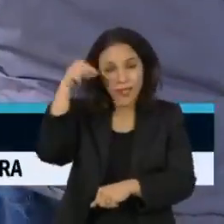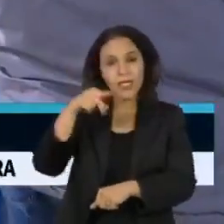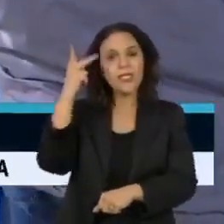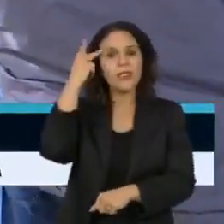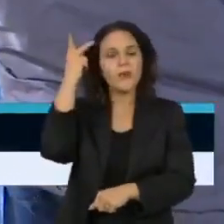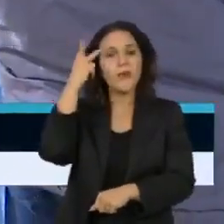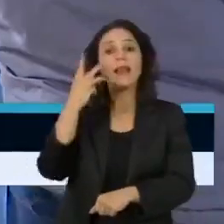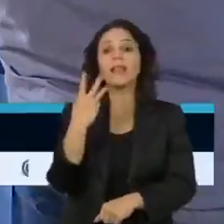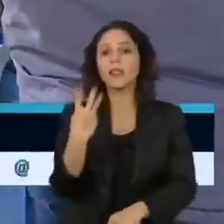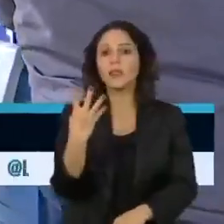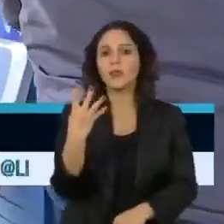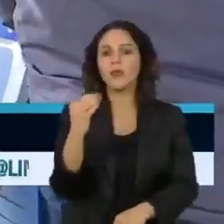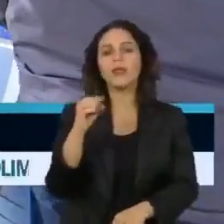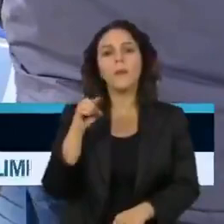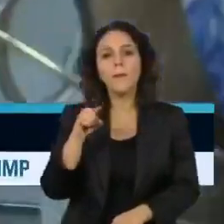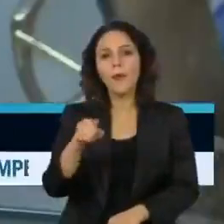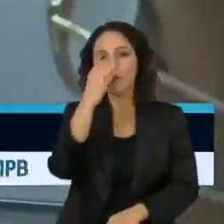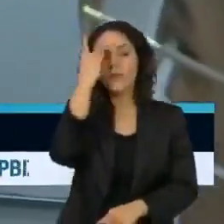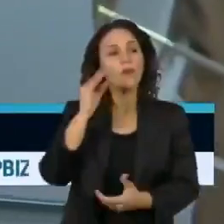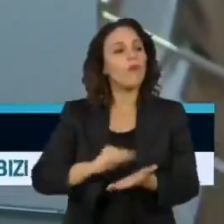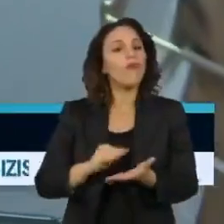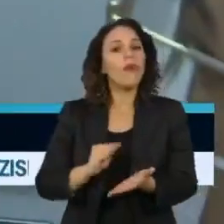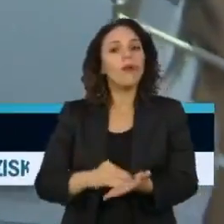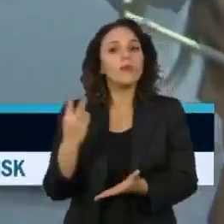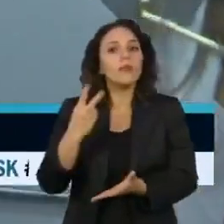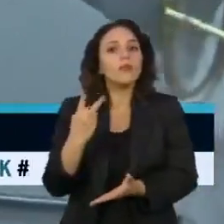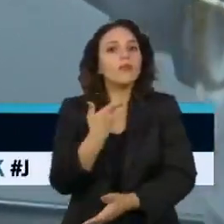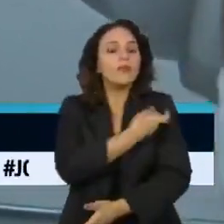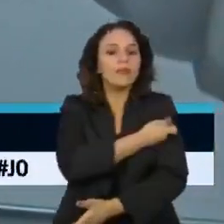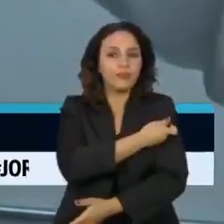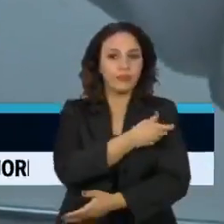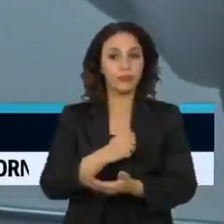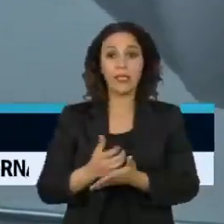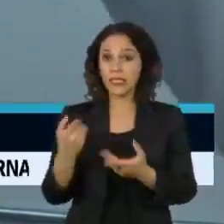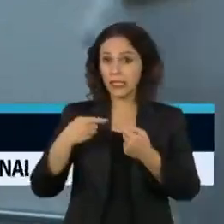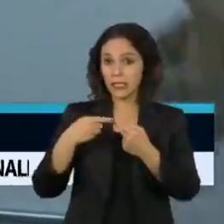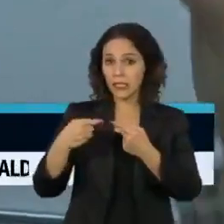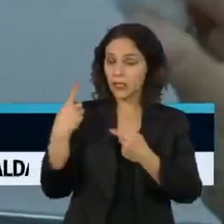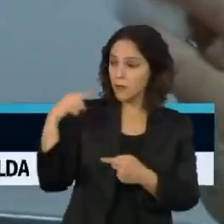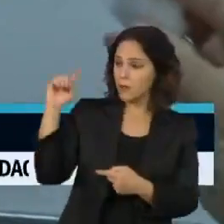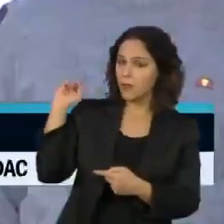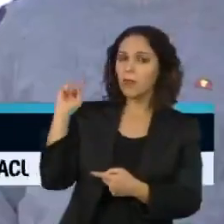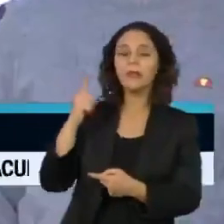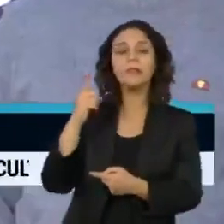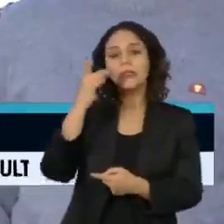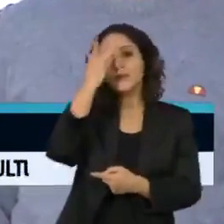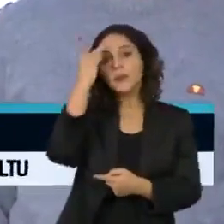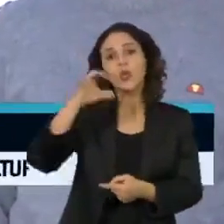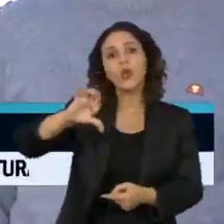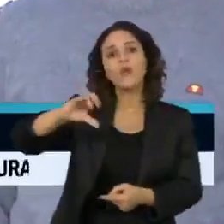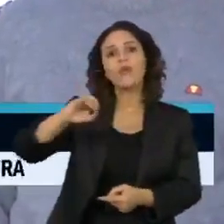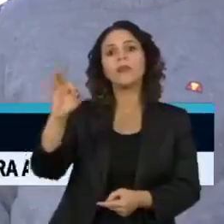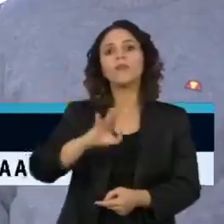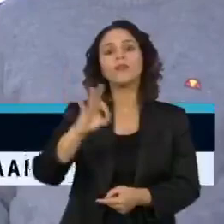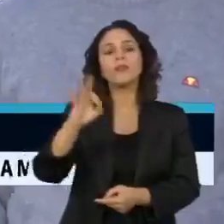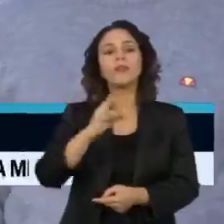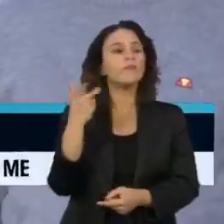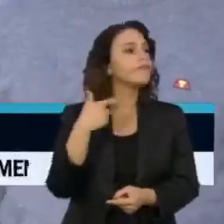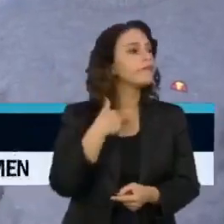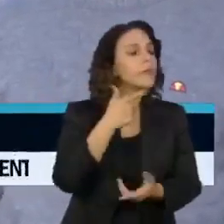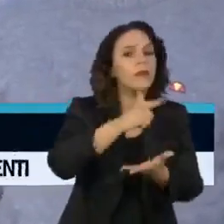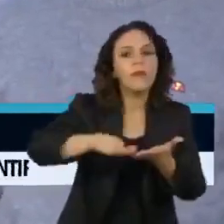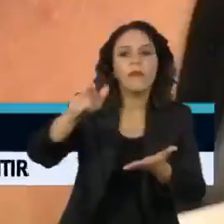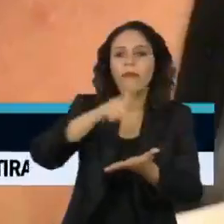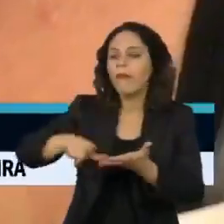340 mil pessoas nessa situação essa semana falta da vacina afetou mais de noventa porcento dos postos de saúde